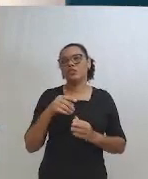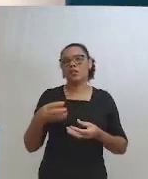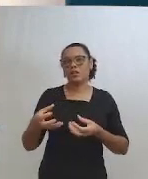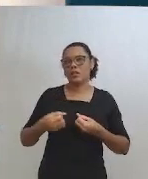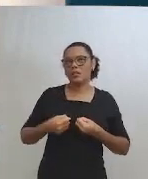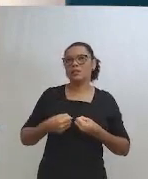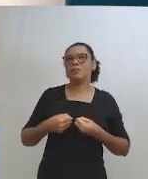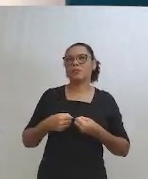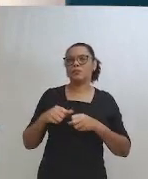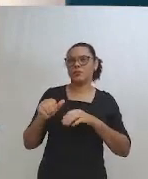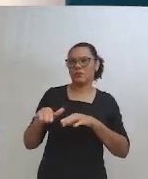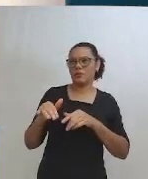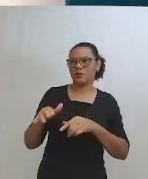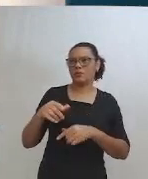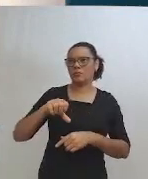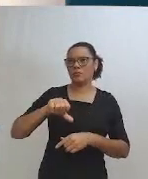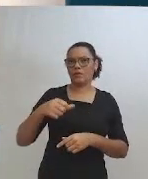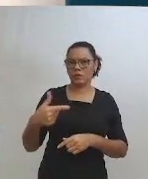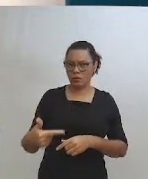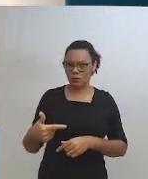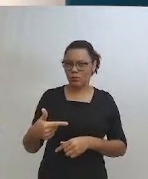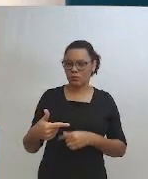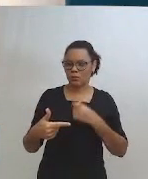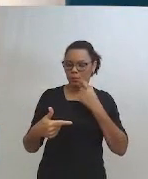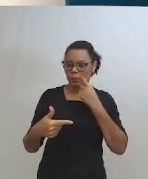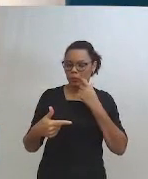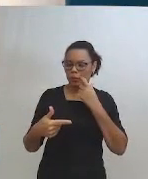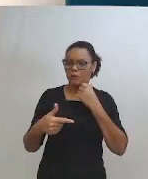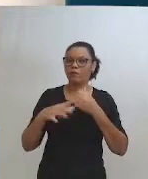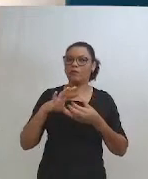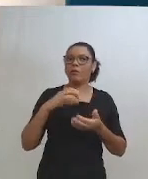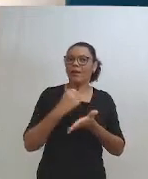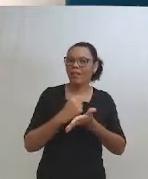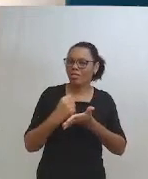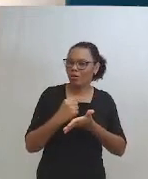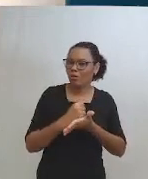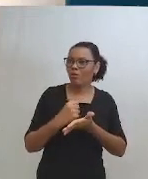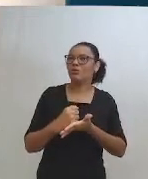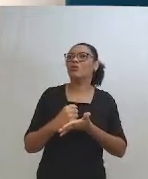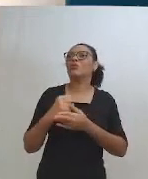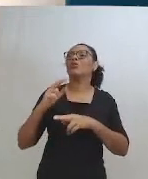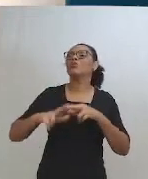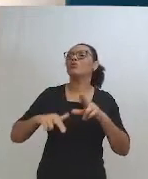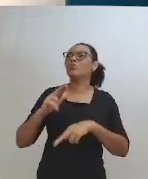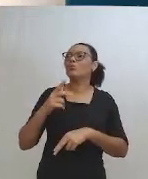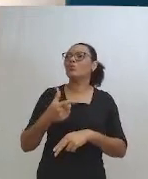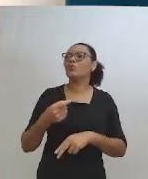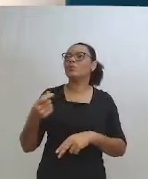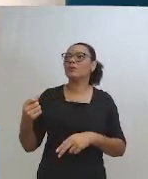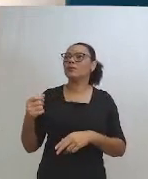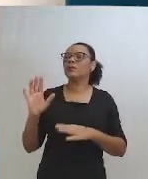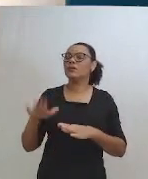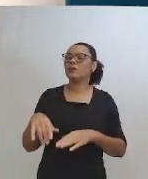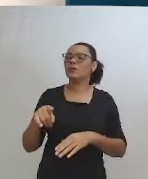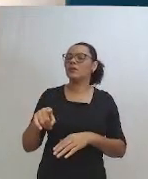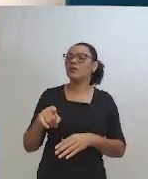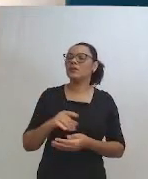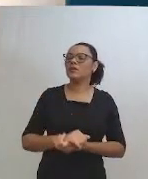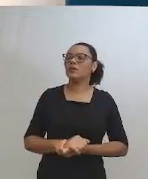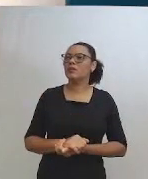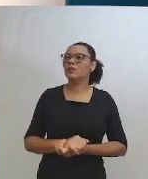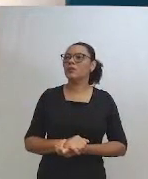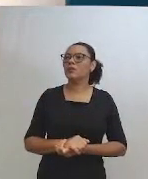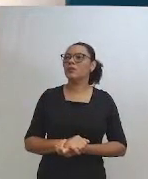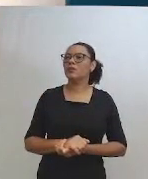publicada em cartório em junho de 2003, e o recorrente veio a ser intimado por edital em 26 de 9 de 2008. Conforme